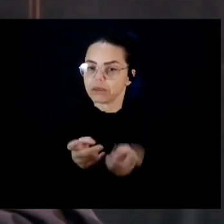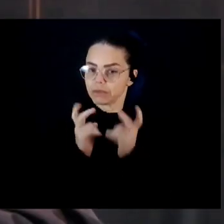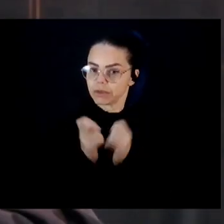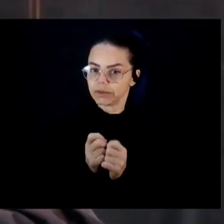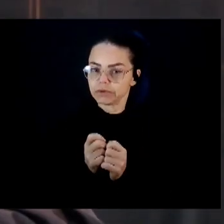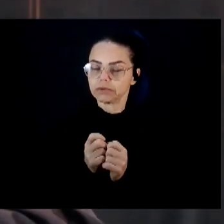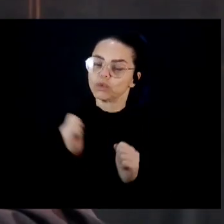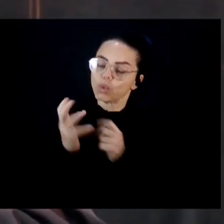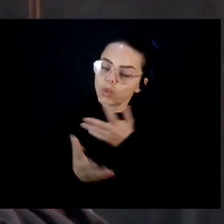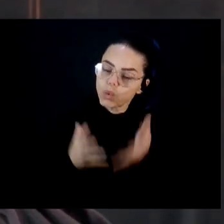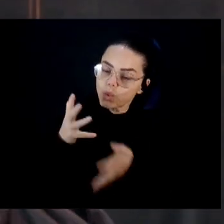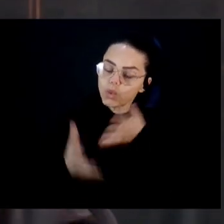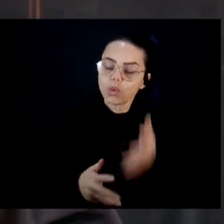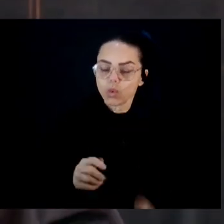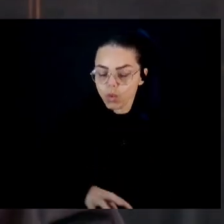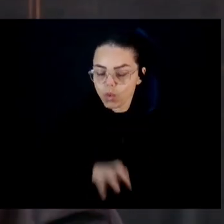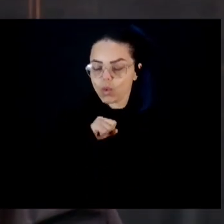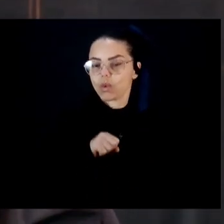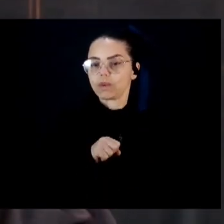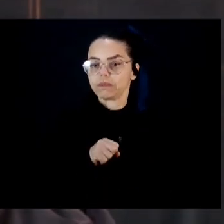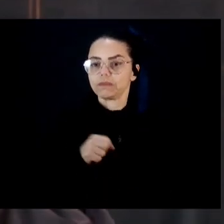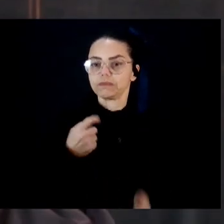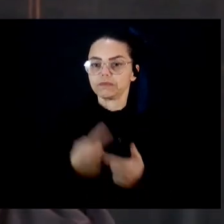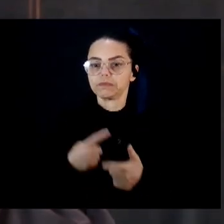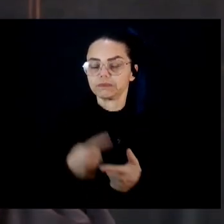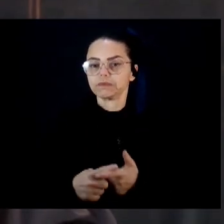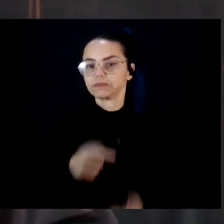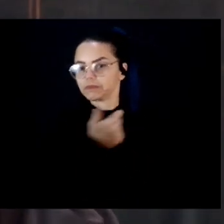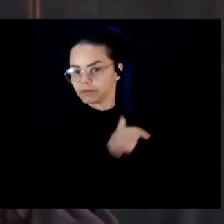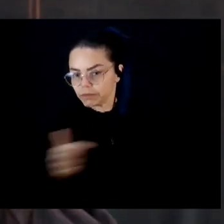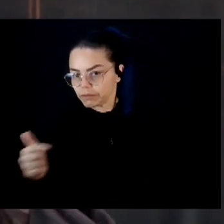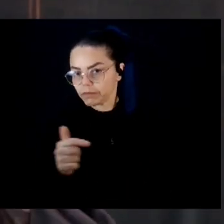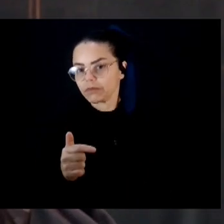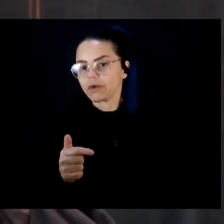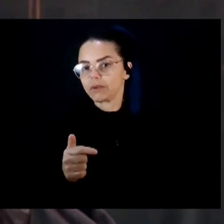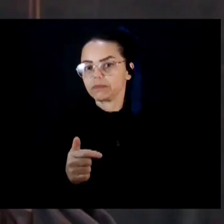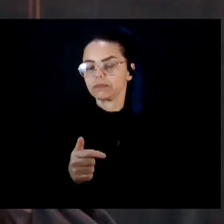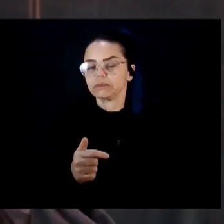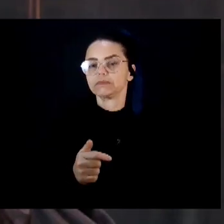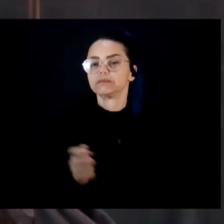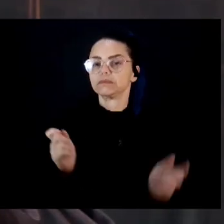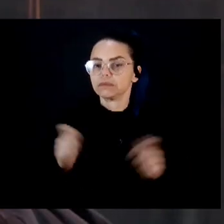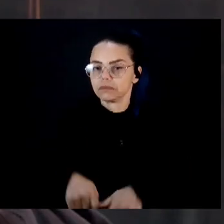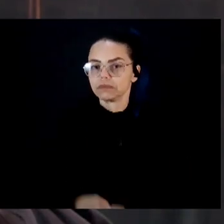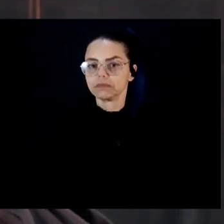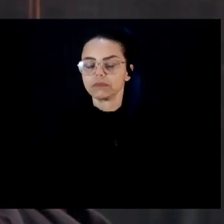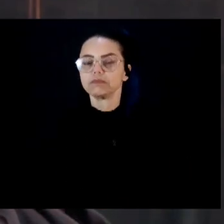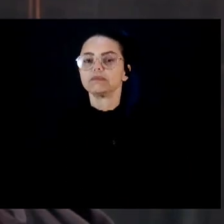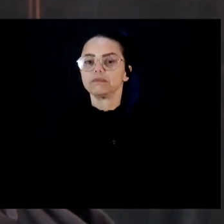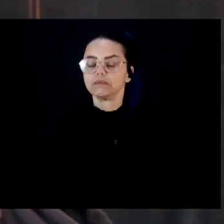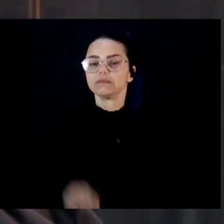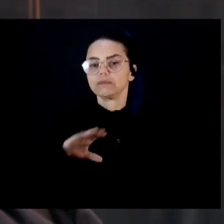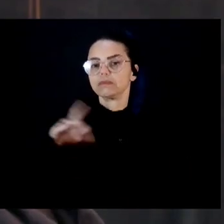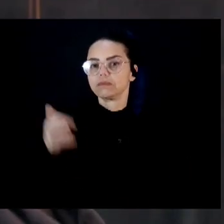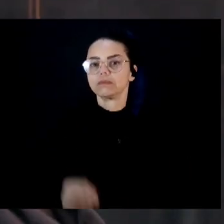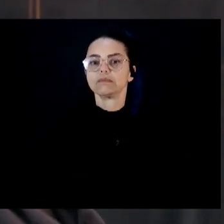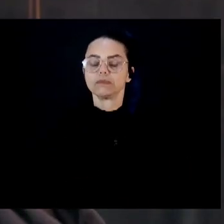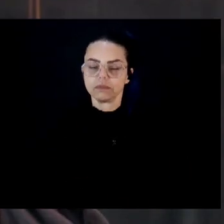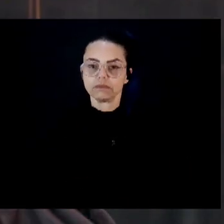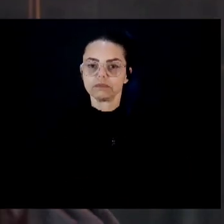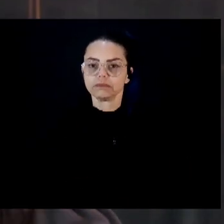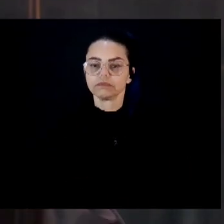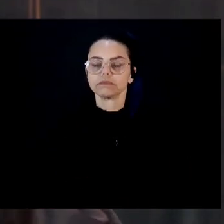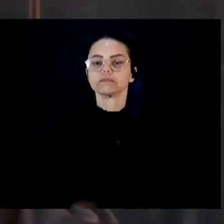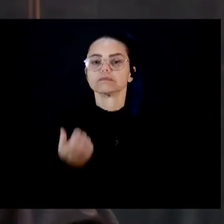falada recentemente, não é? Porque antes nós não tínhamos a possibilidade aí tão clara da reposição